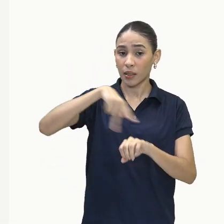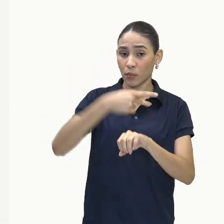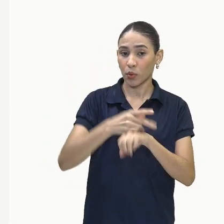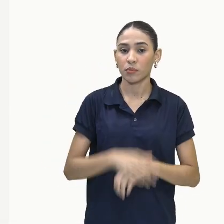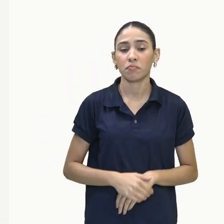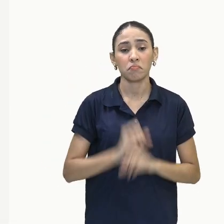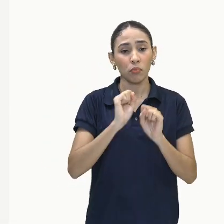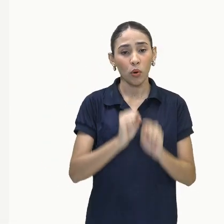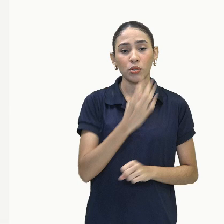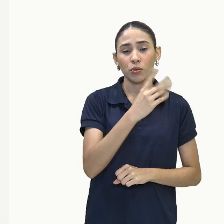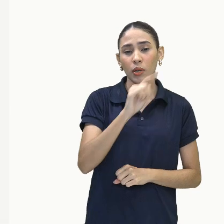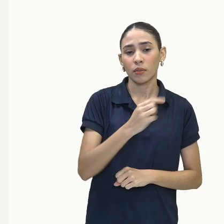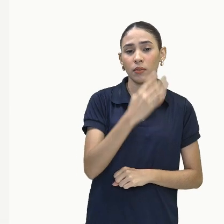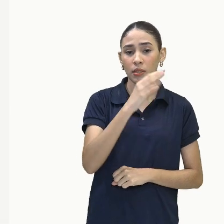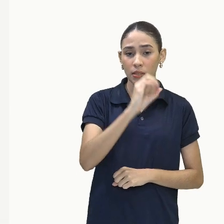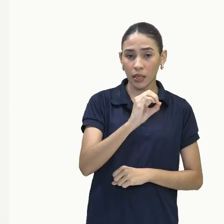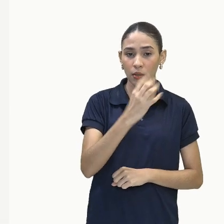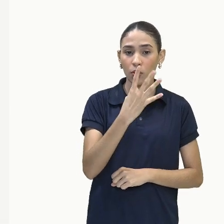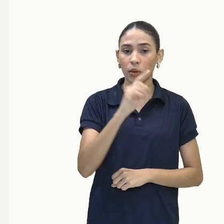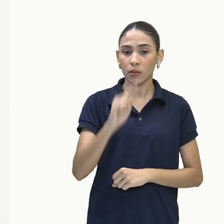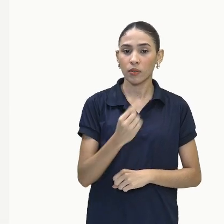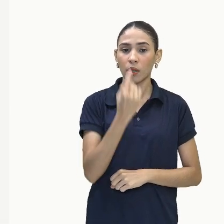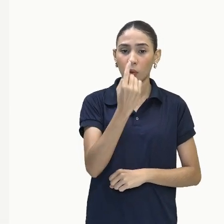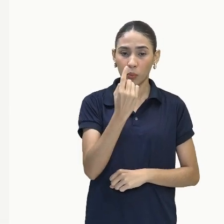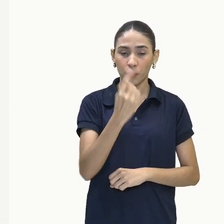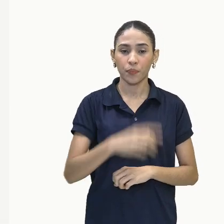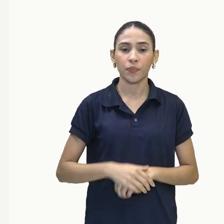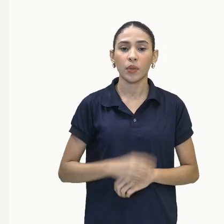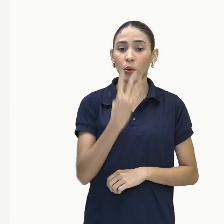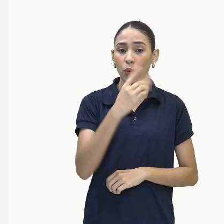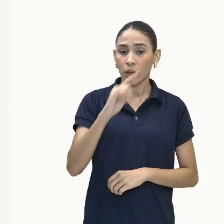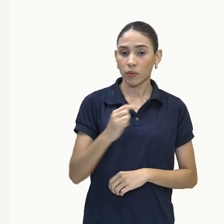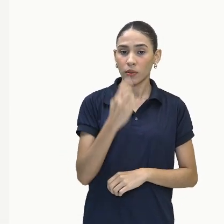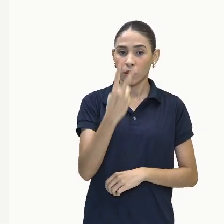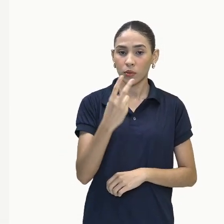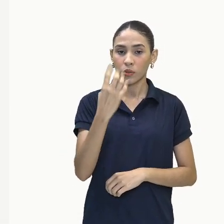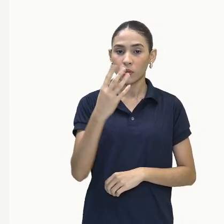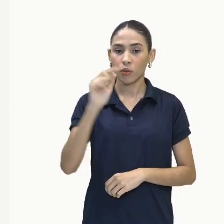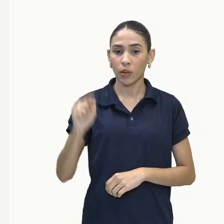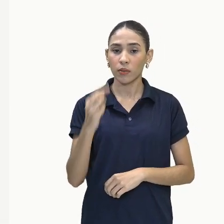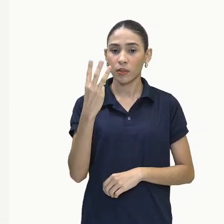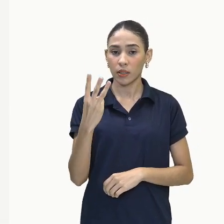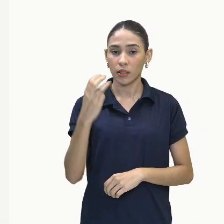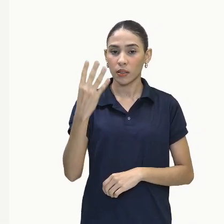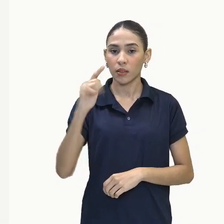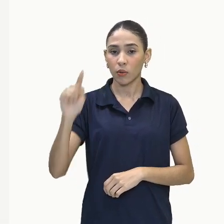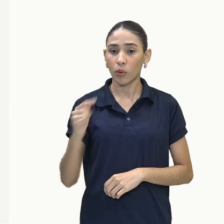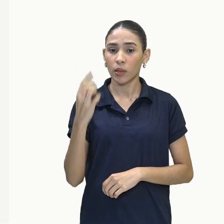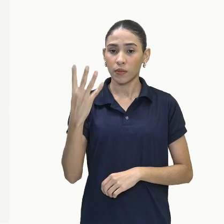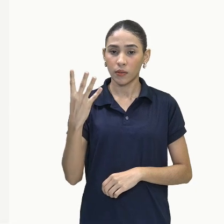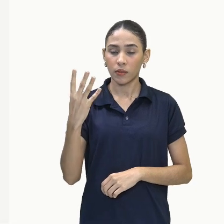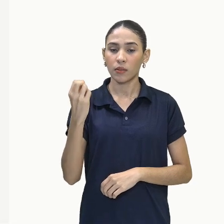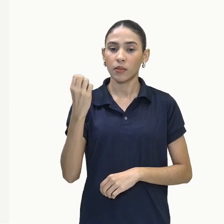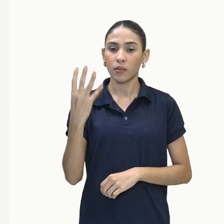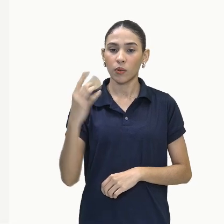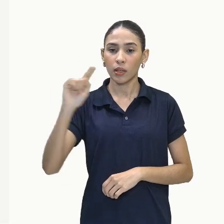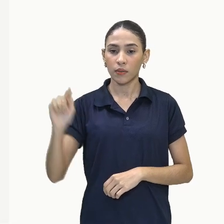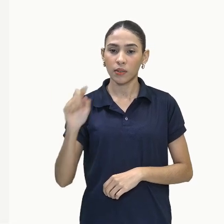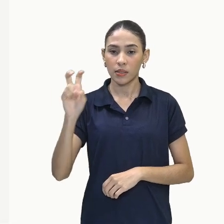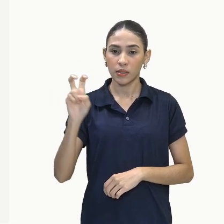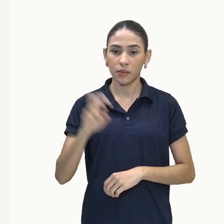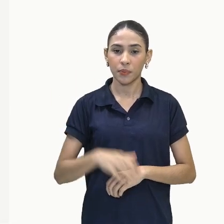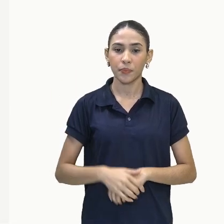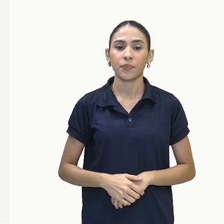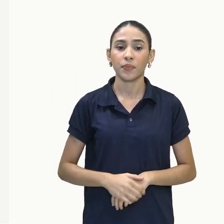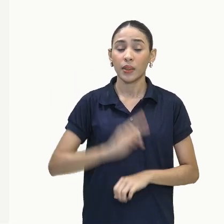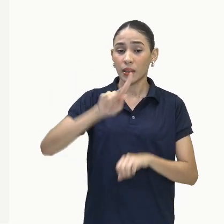pode ser 4 e 4, 4 e 1, 4 e 2, 4 e 3, 4 e 4, 4 e